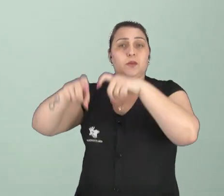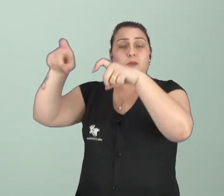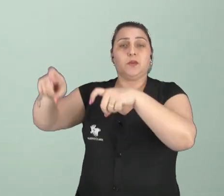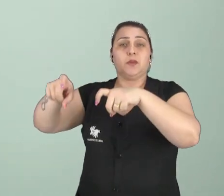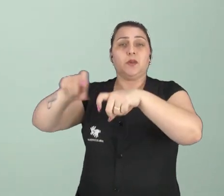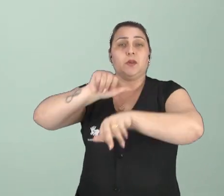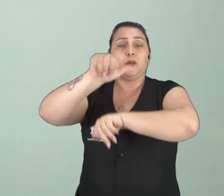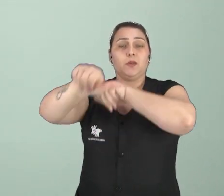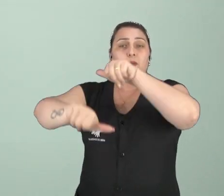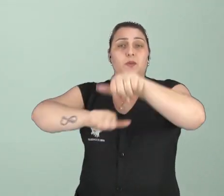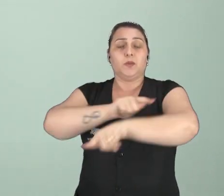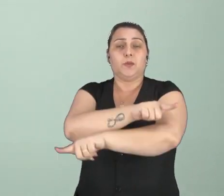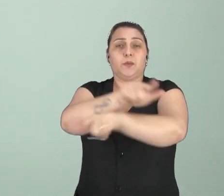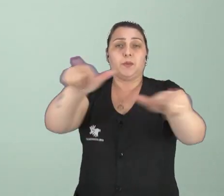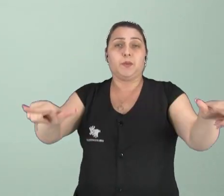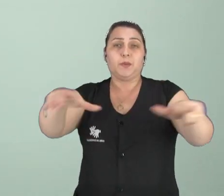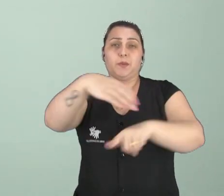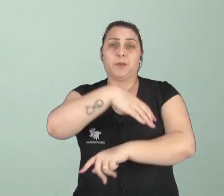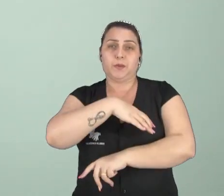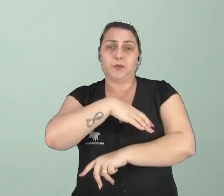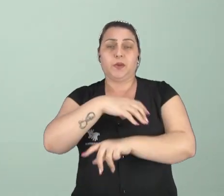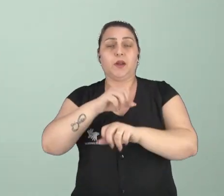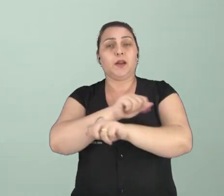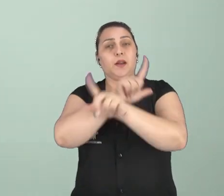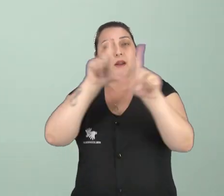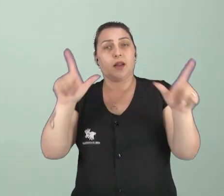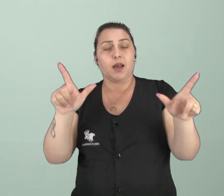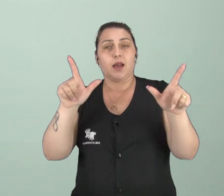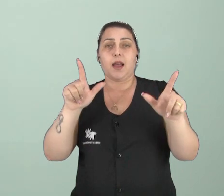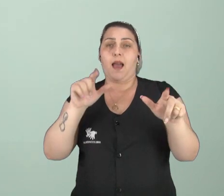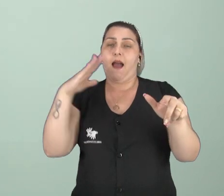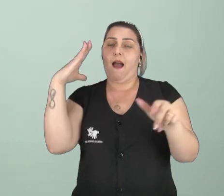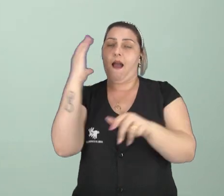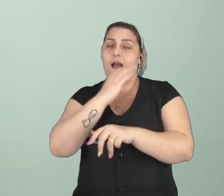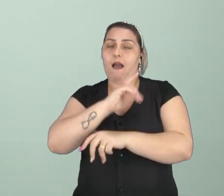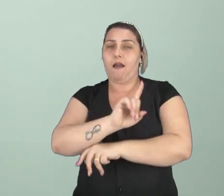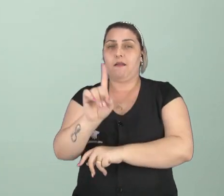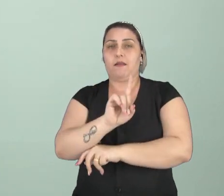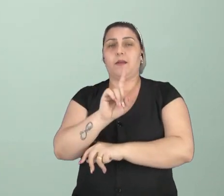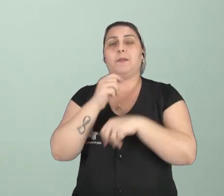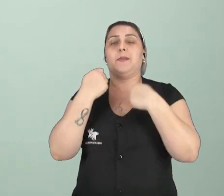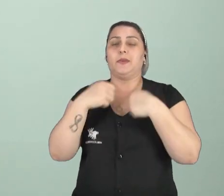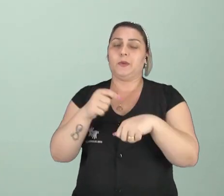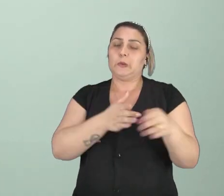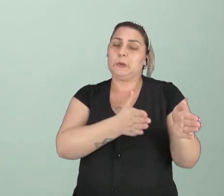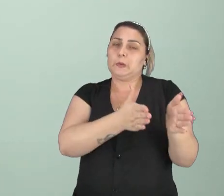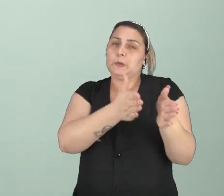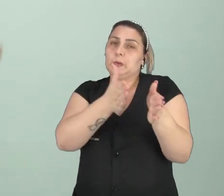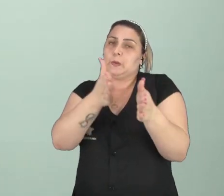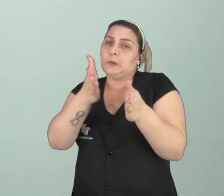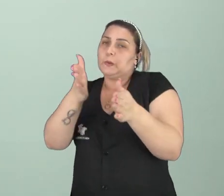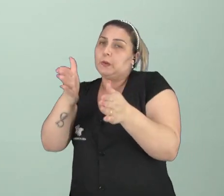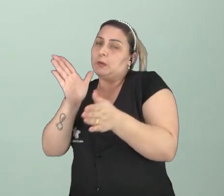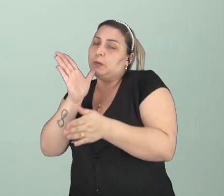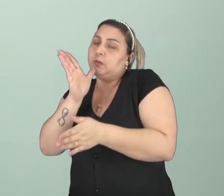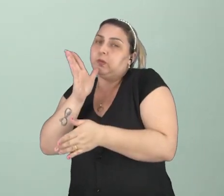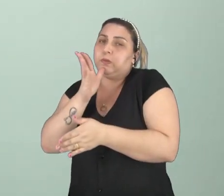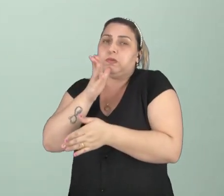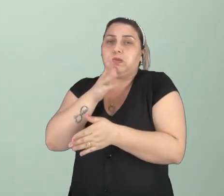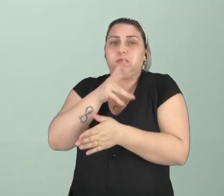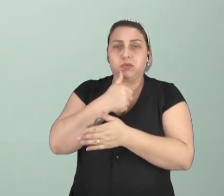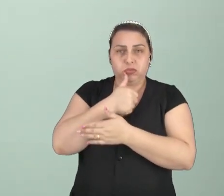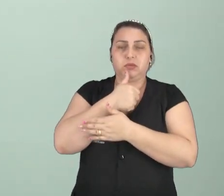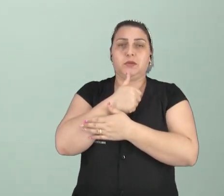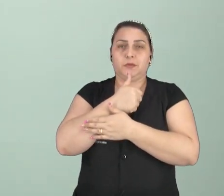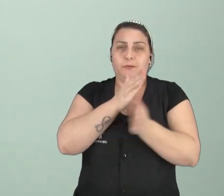que são transformados em espaços urbanos. Claro que isso não de uma hora para outra, a gente tem um período muito longo na nossa história